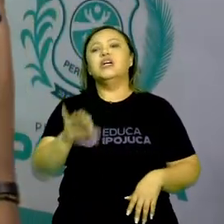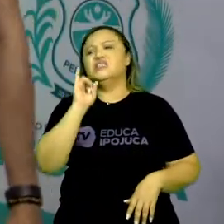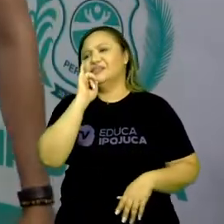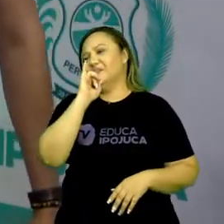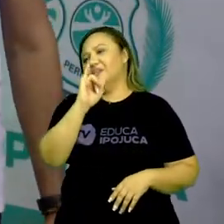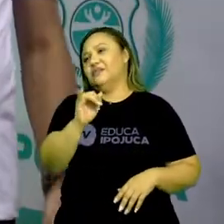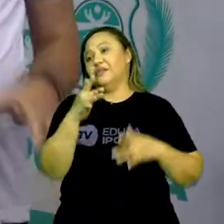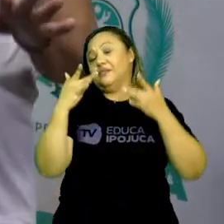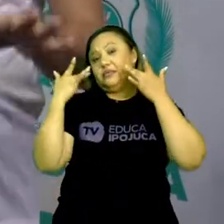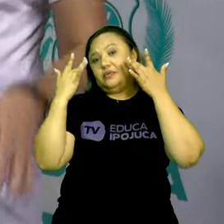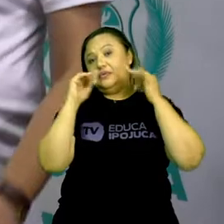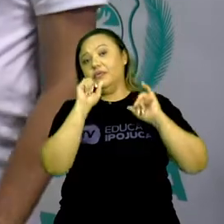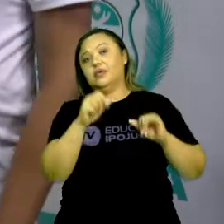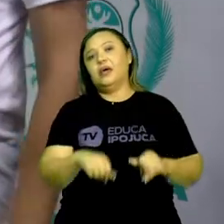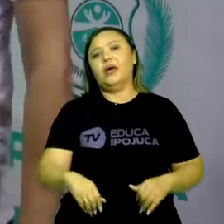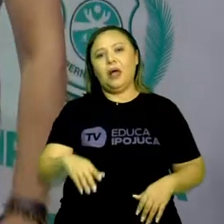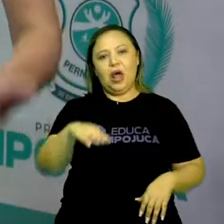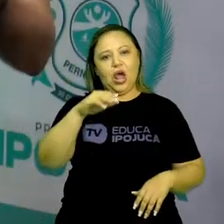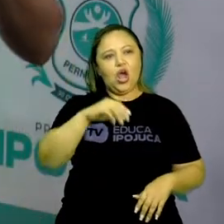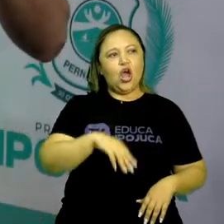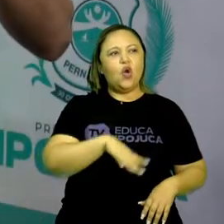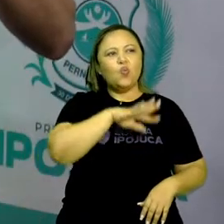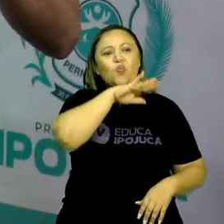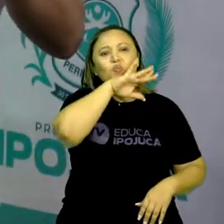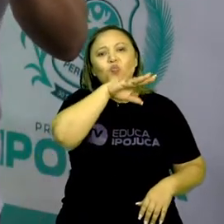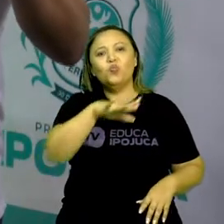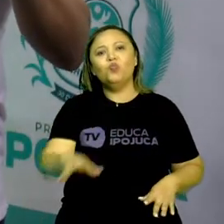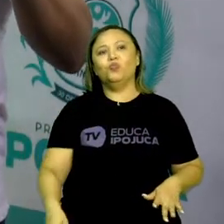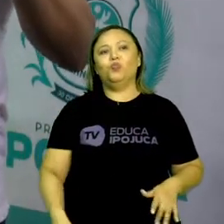sei o quê, bababá, aquela coisa toda.